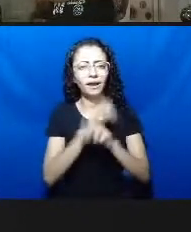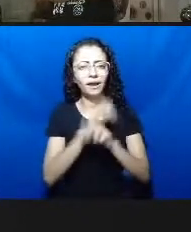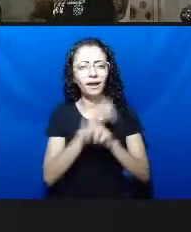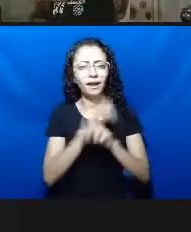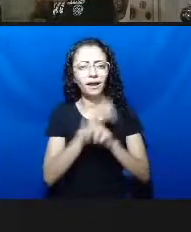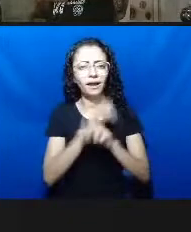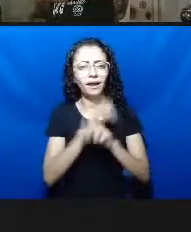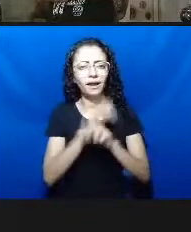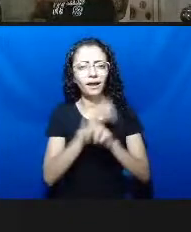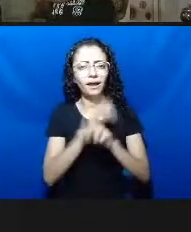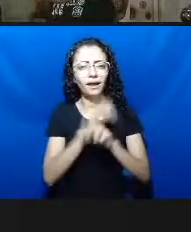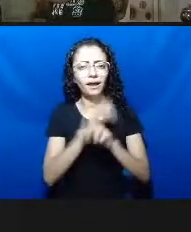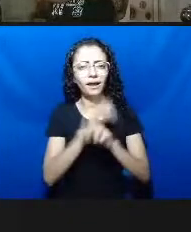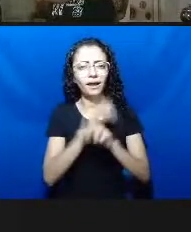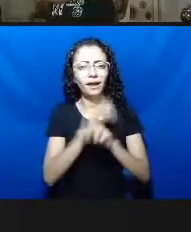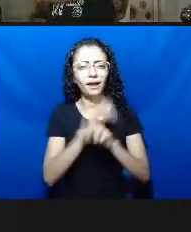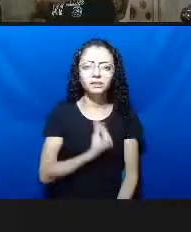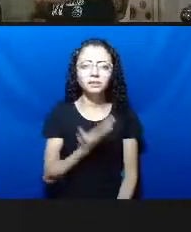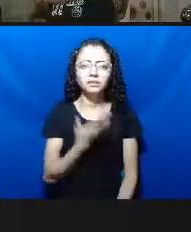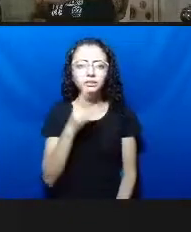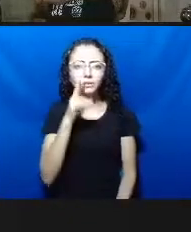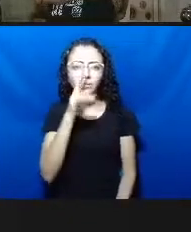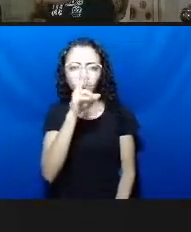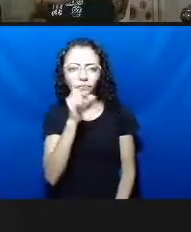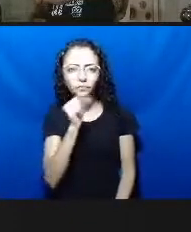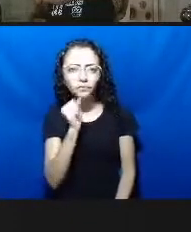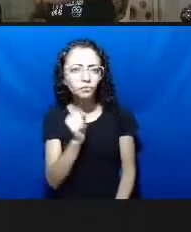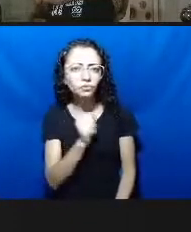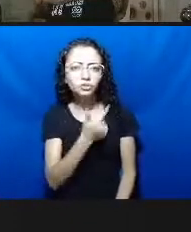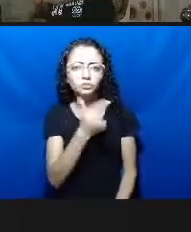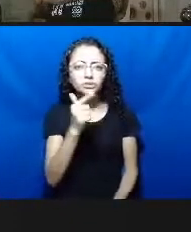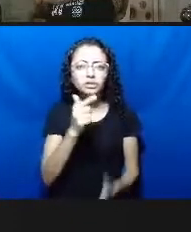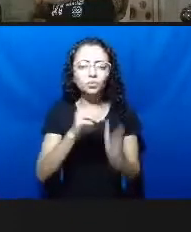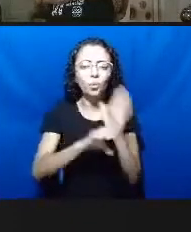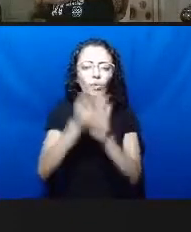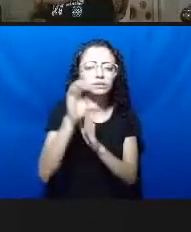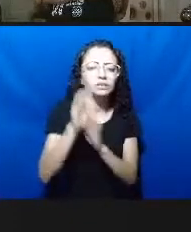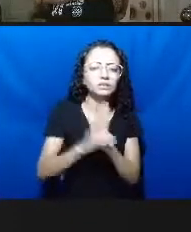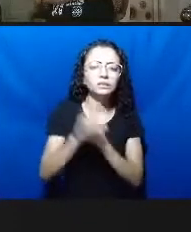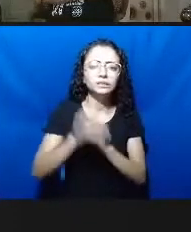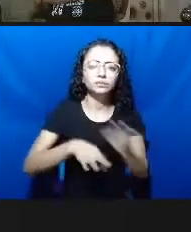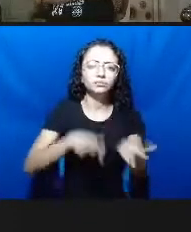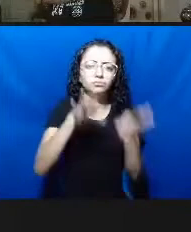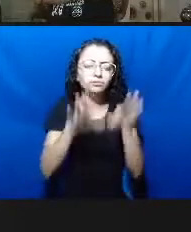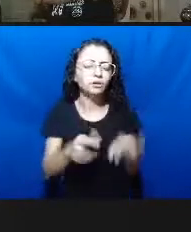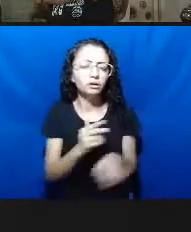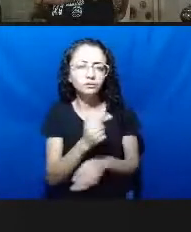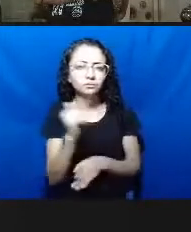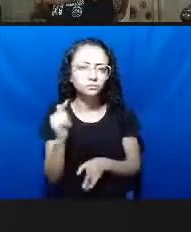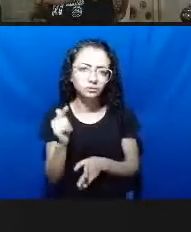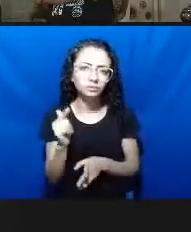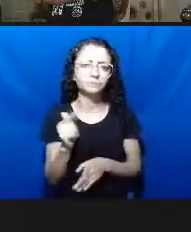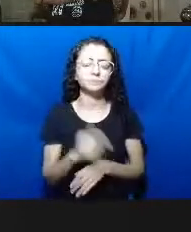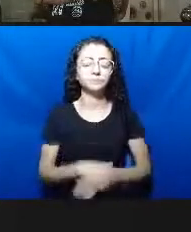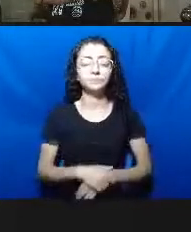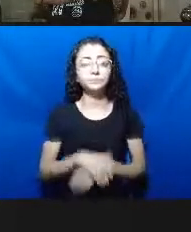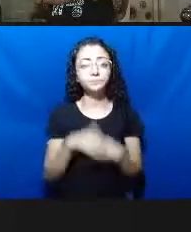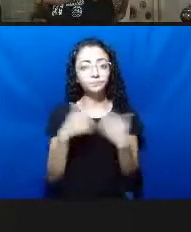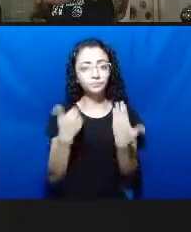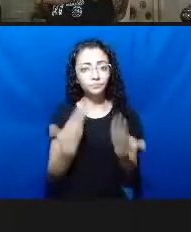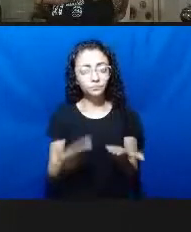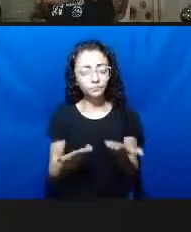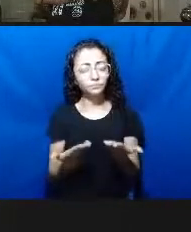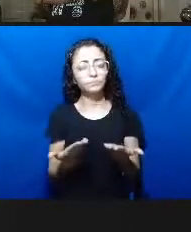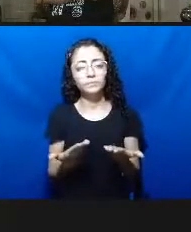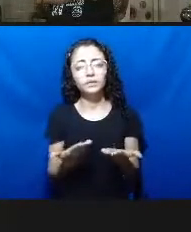uma presença, existe uma força e que ela não se define, que ela volta, que ela não se define. Então há essa não